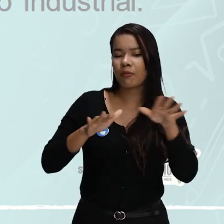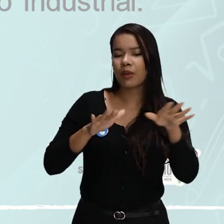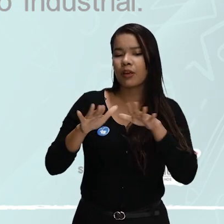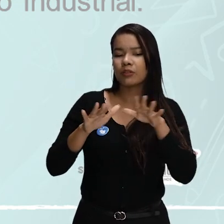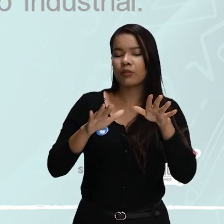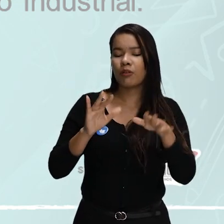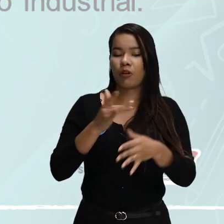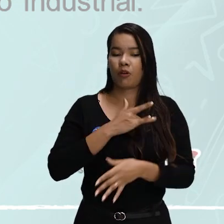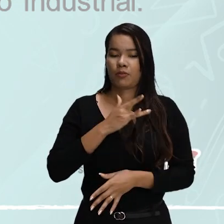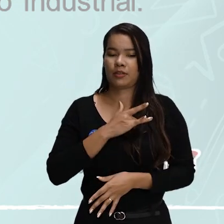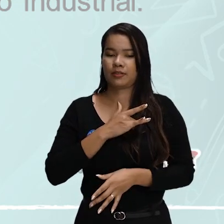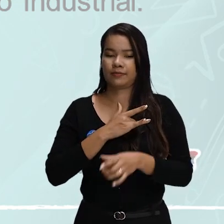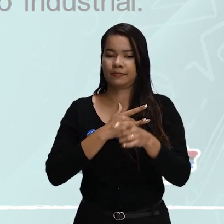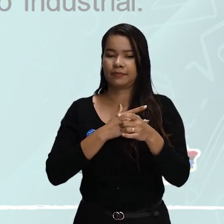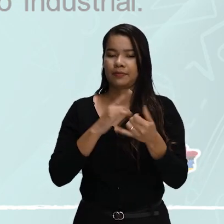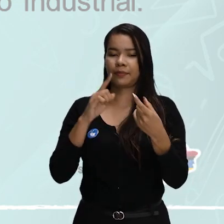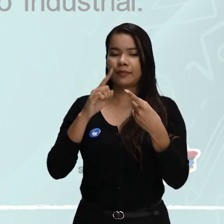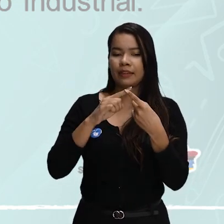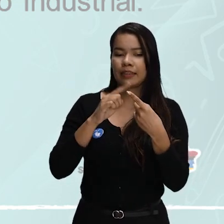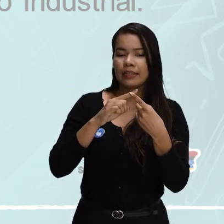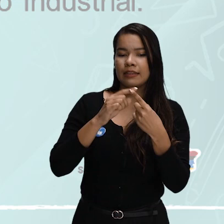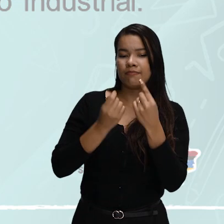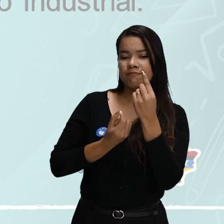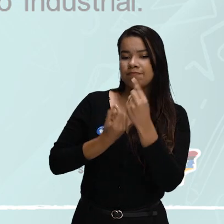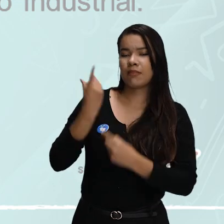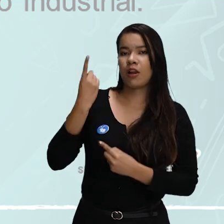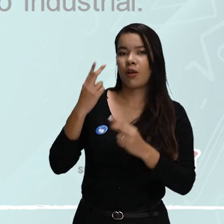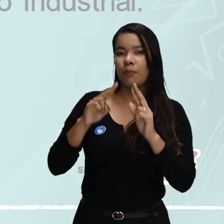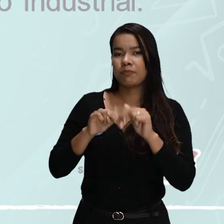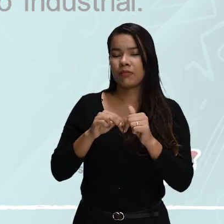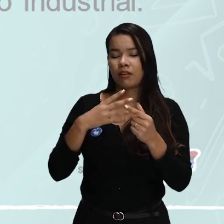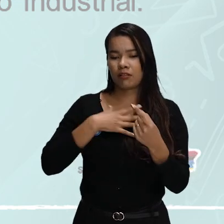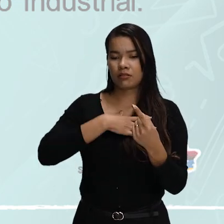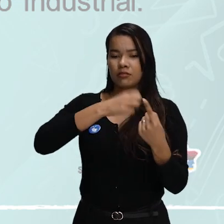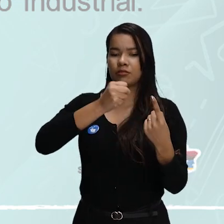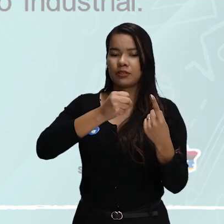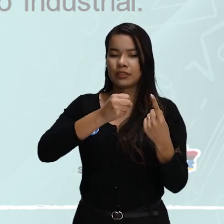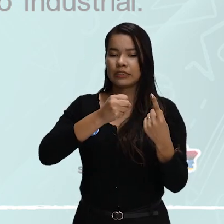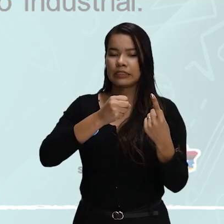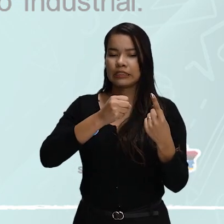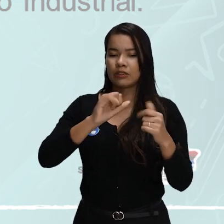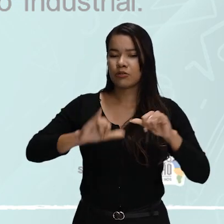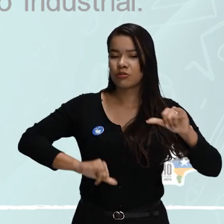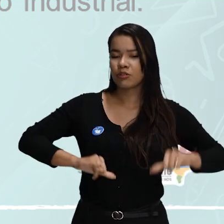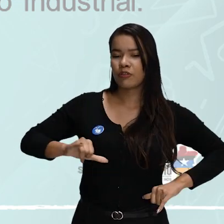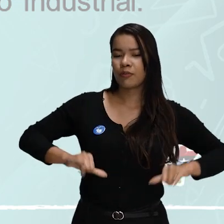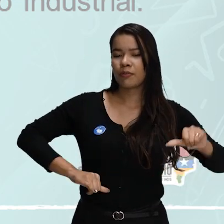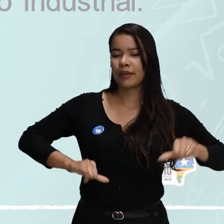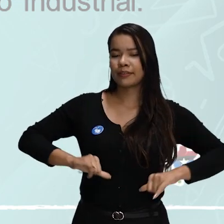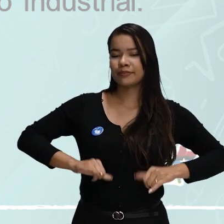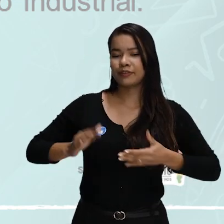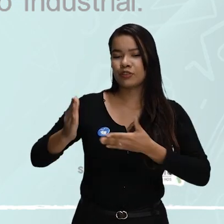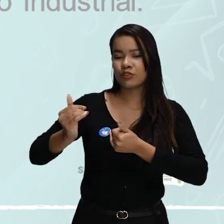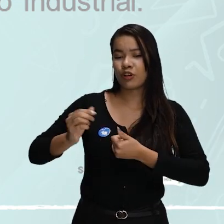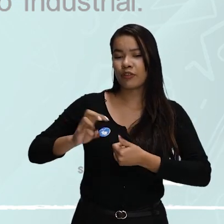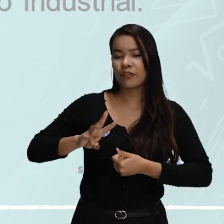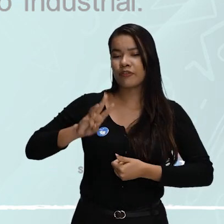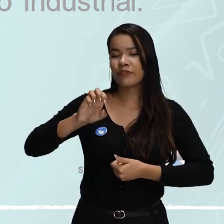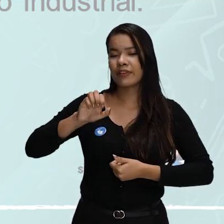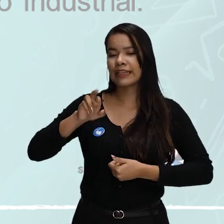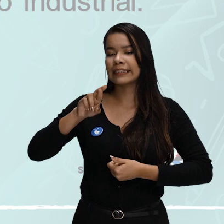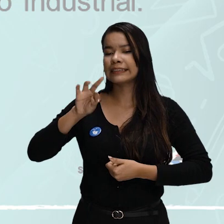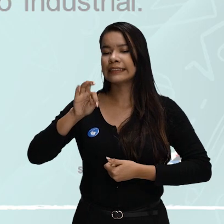são escapismo pelo suicídio, tá? Os sofrimentos do jovem Werther, de